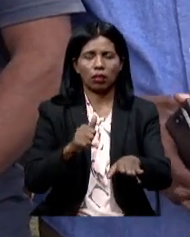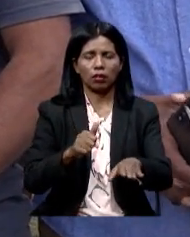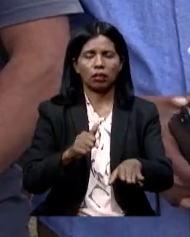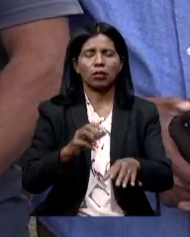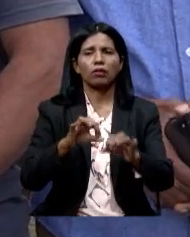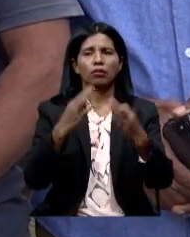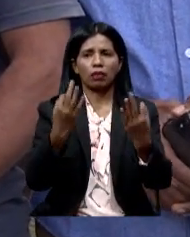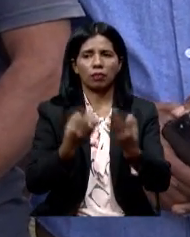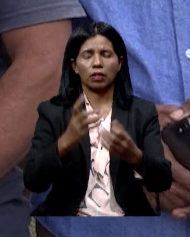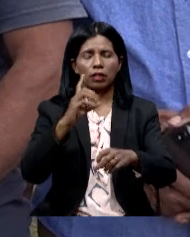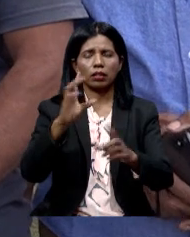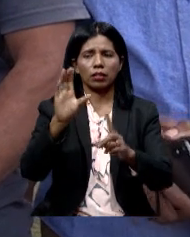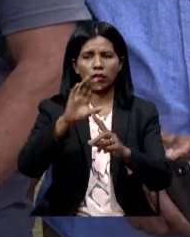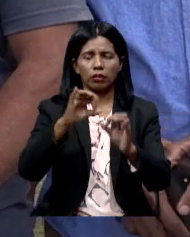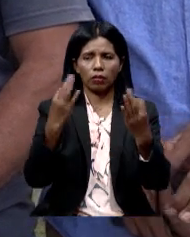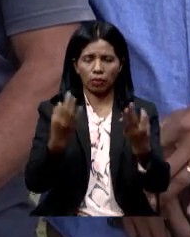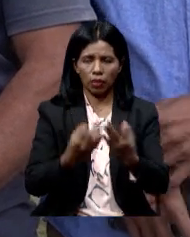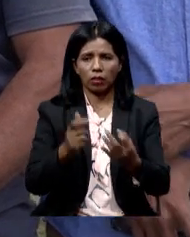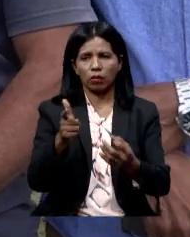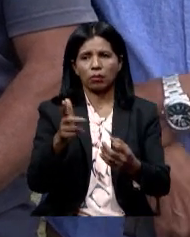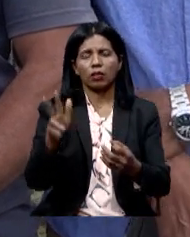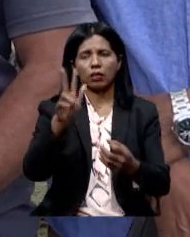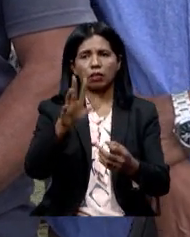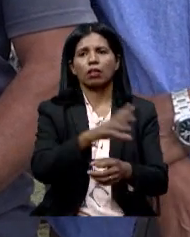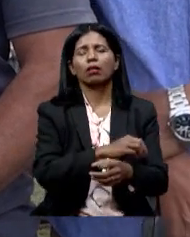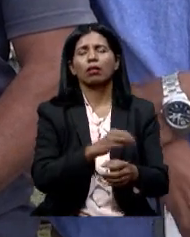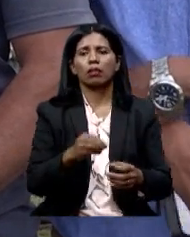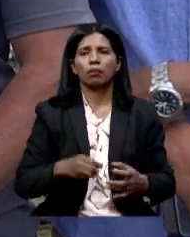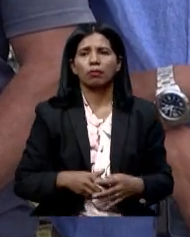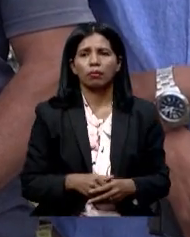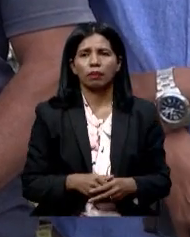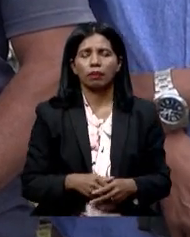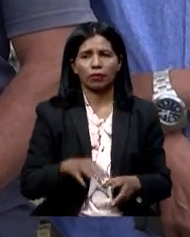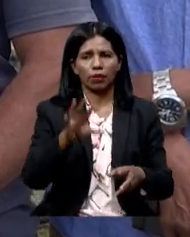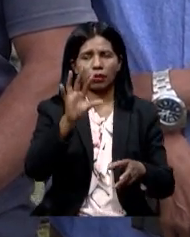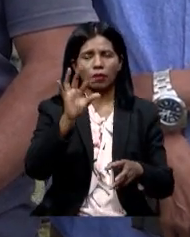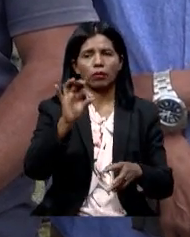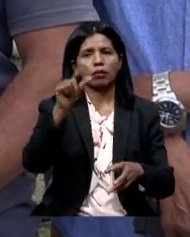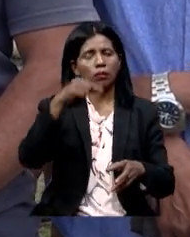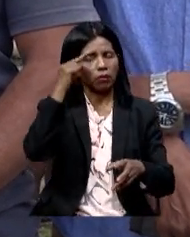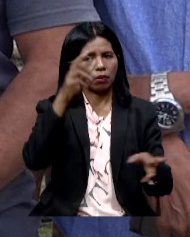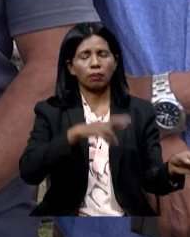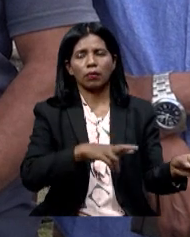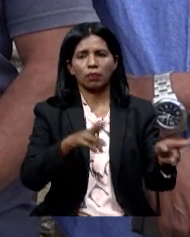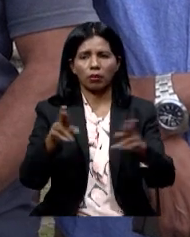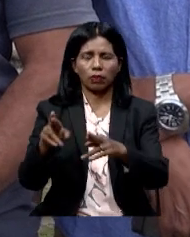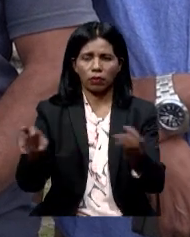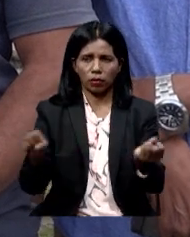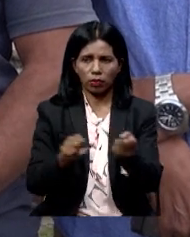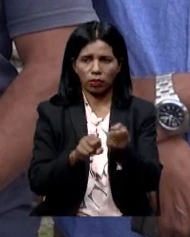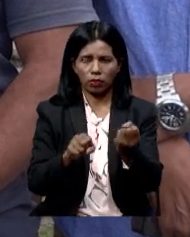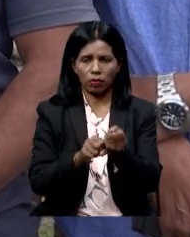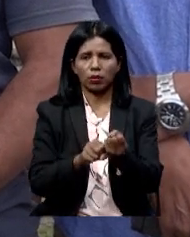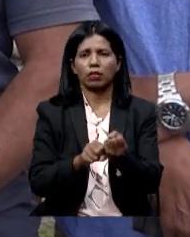kain o sepi de família Ronor Sintolo neve apetado nono governo pronto para